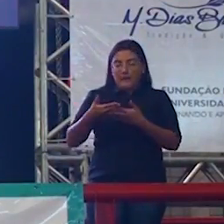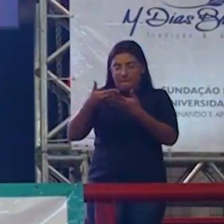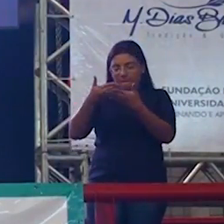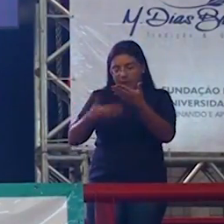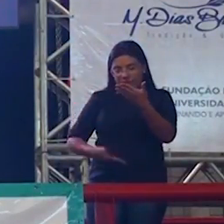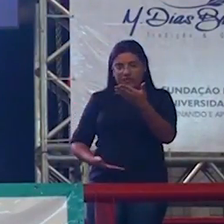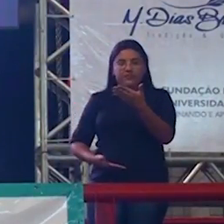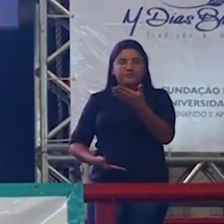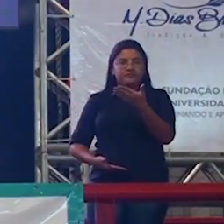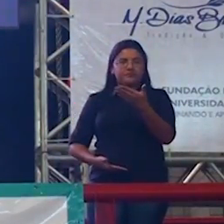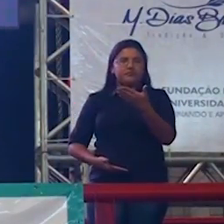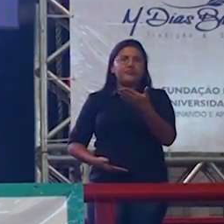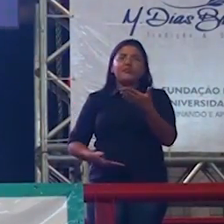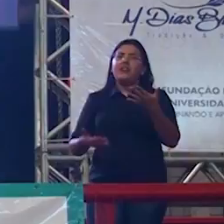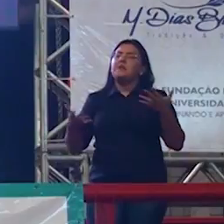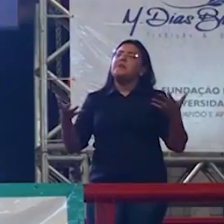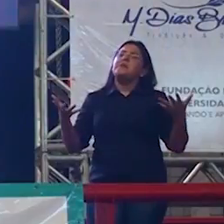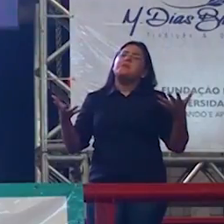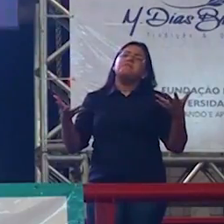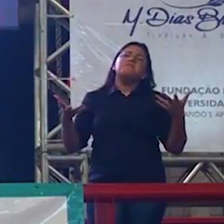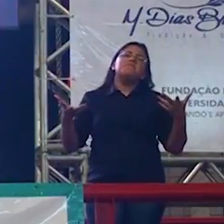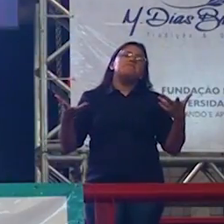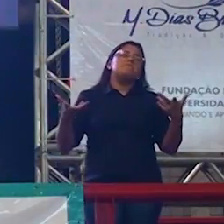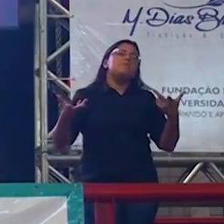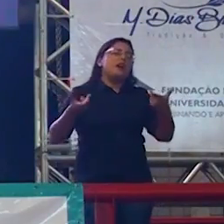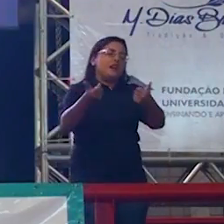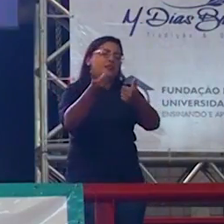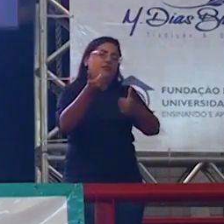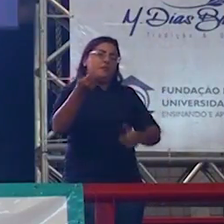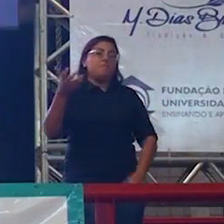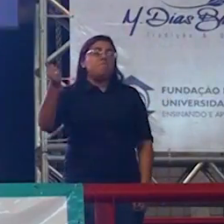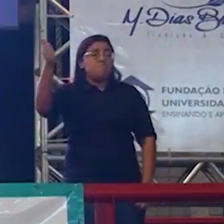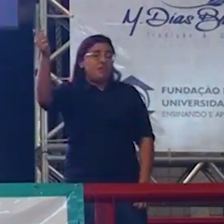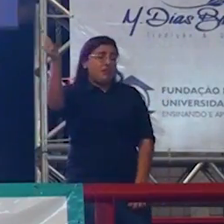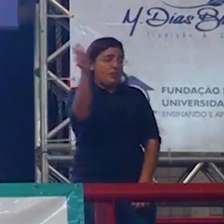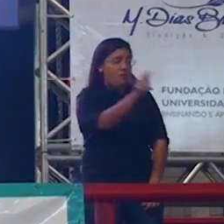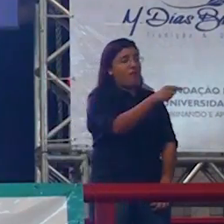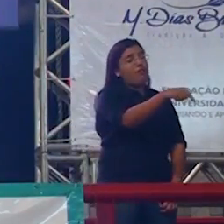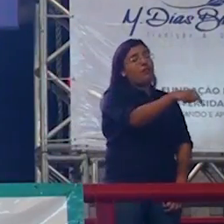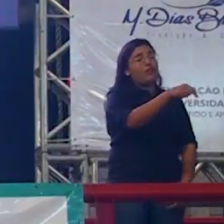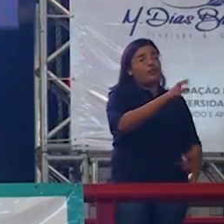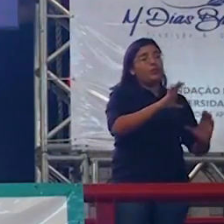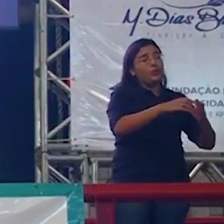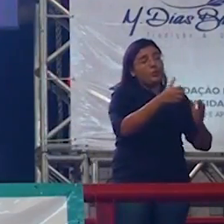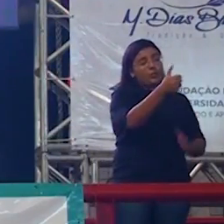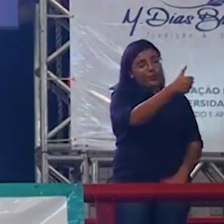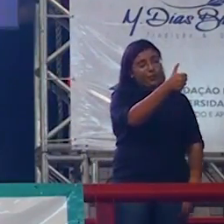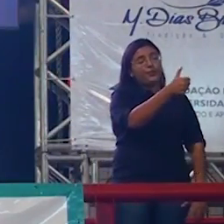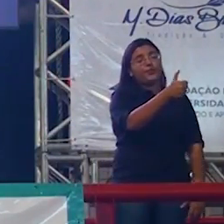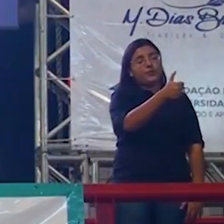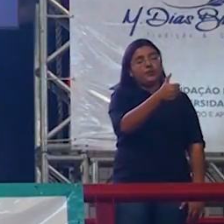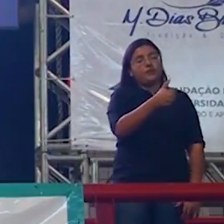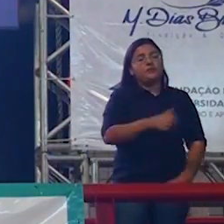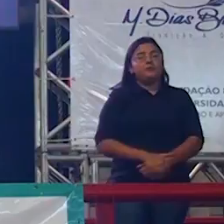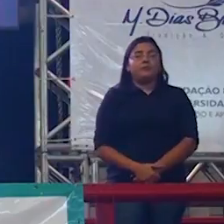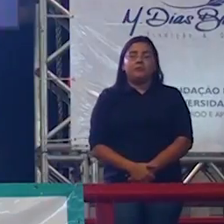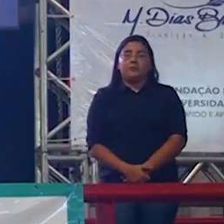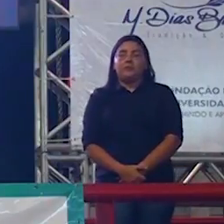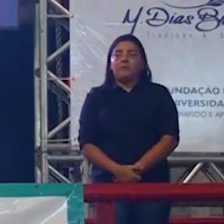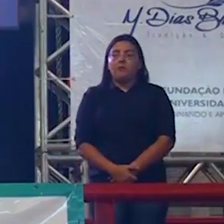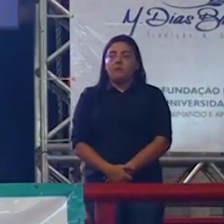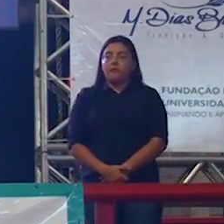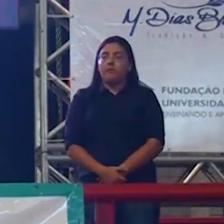prova. Pessoal, o resultado de todos eles foi muito melhor do que do primeiro grupo que estudou 2 horas